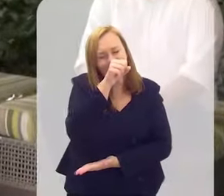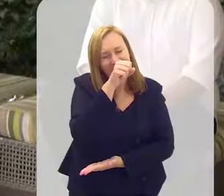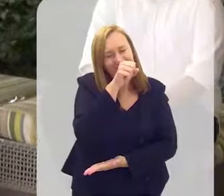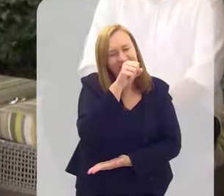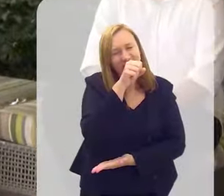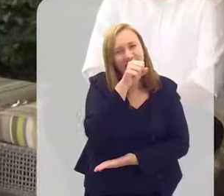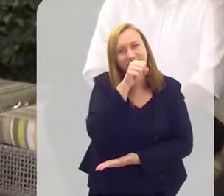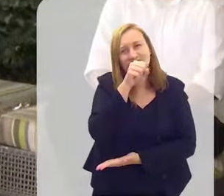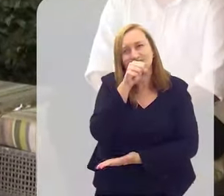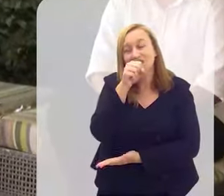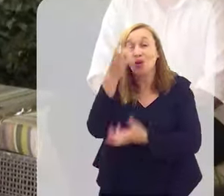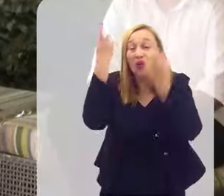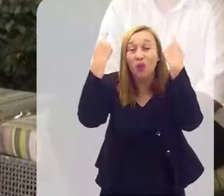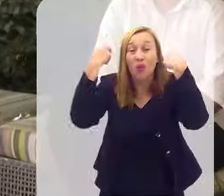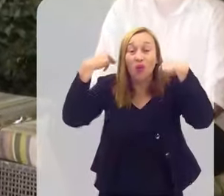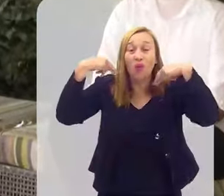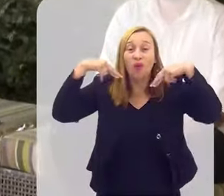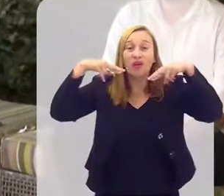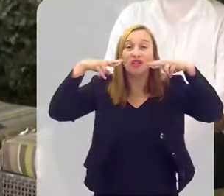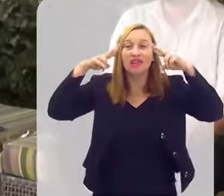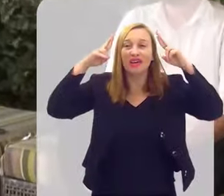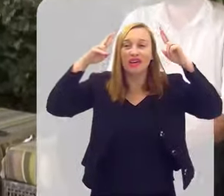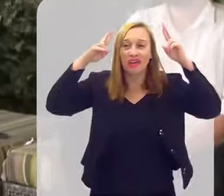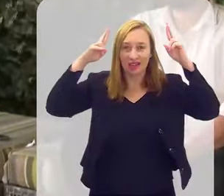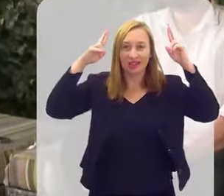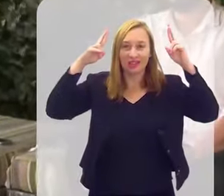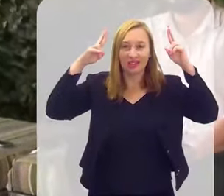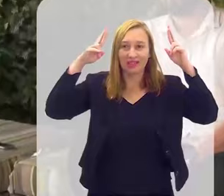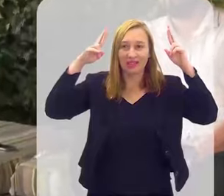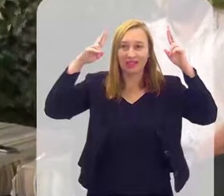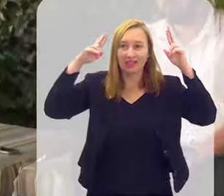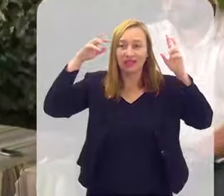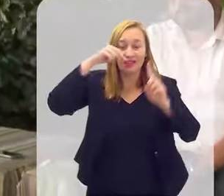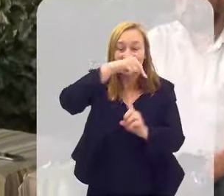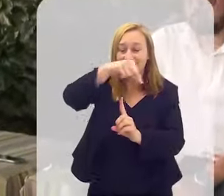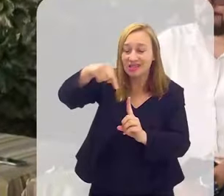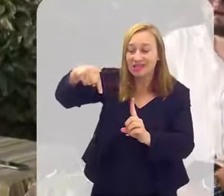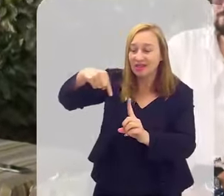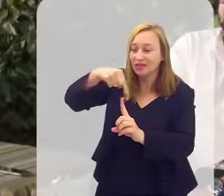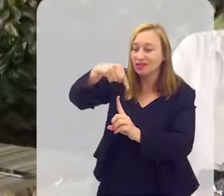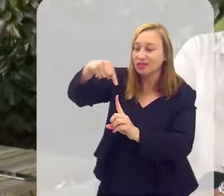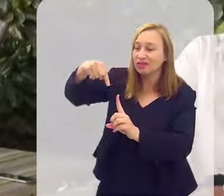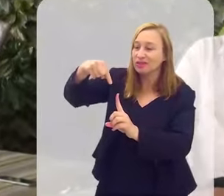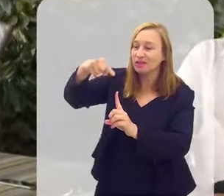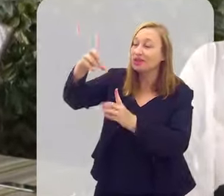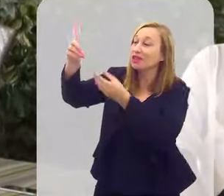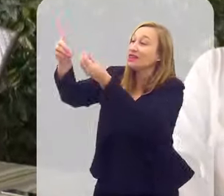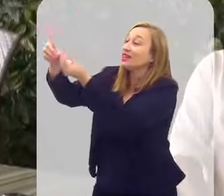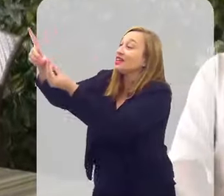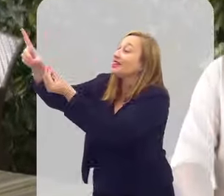manhã cordeiro santo que nos trouxe a